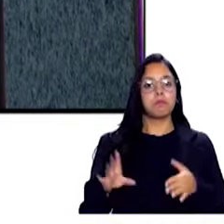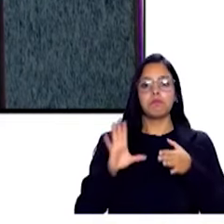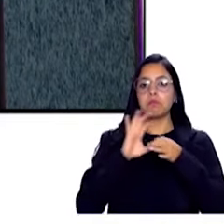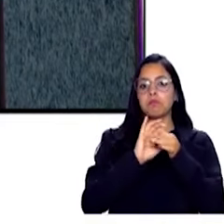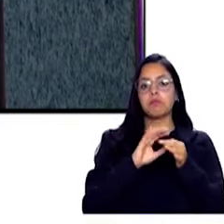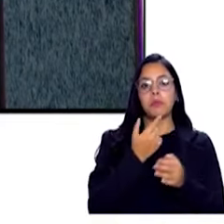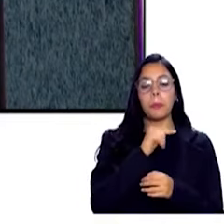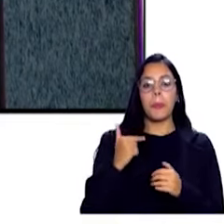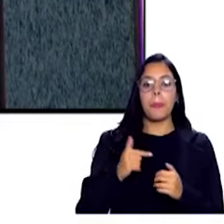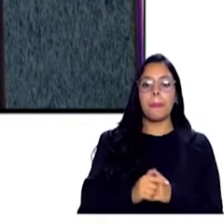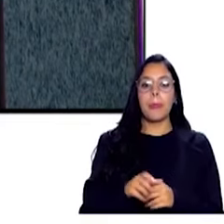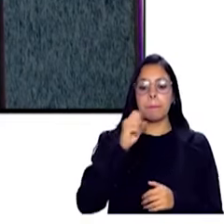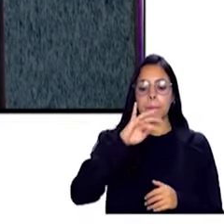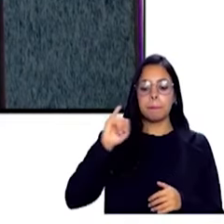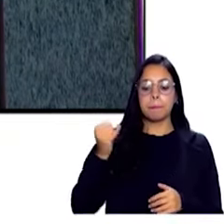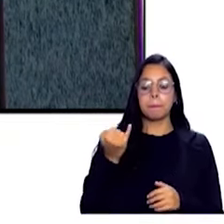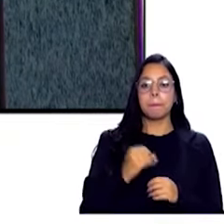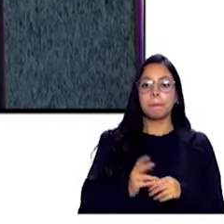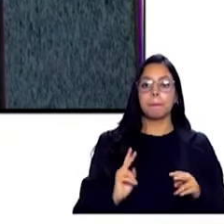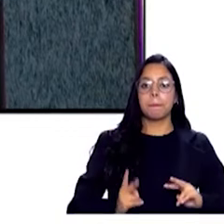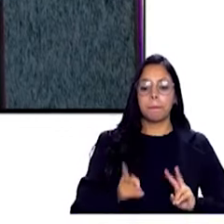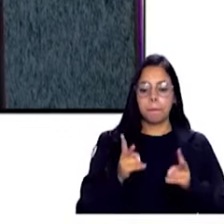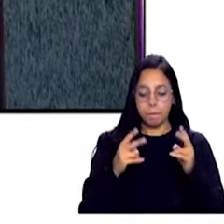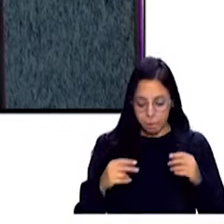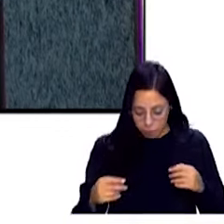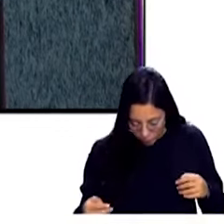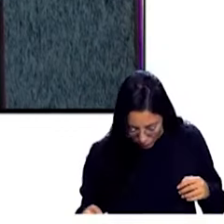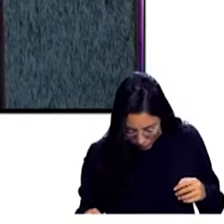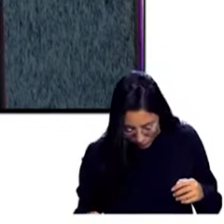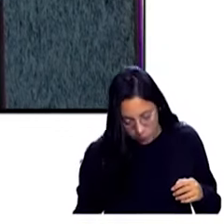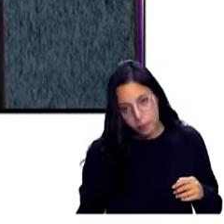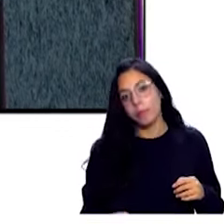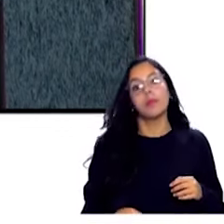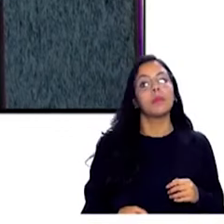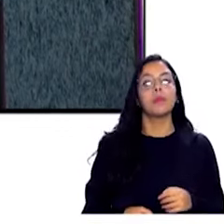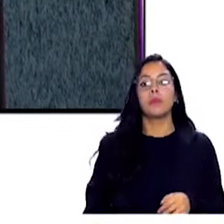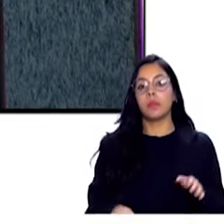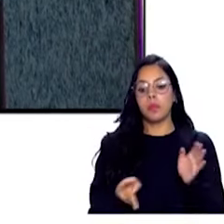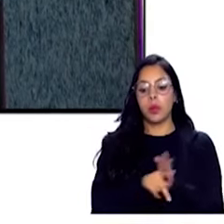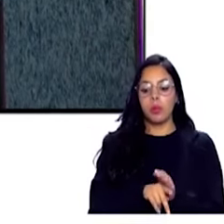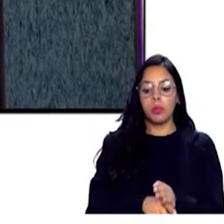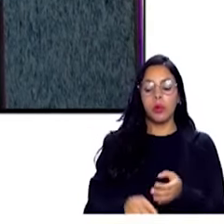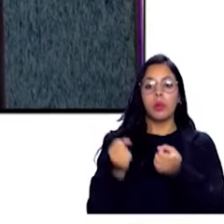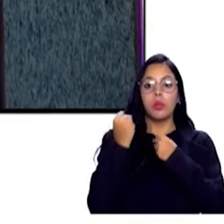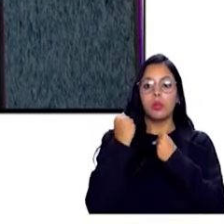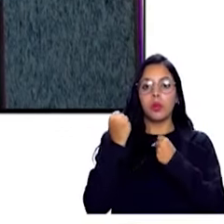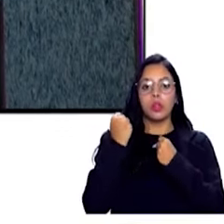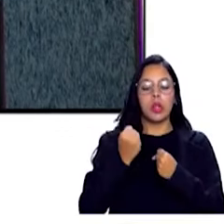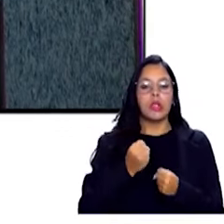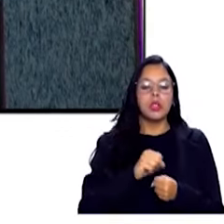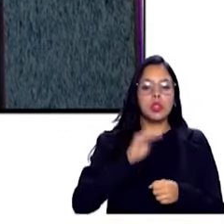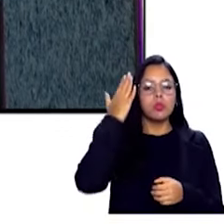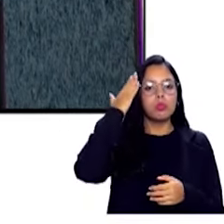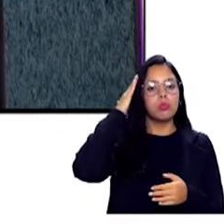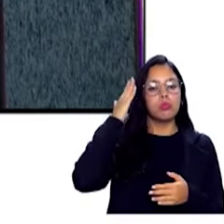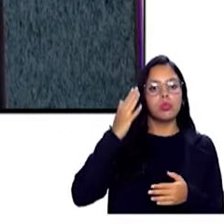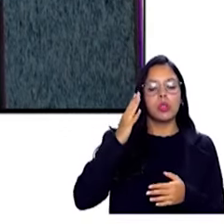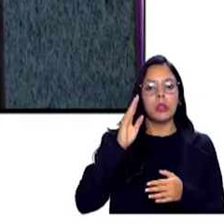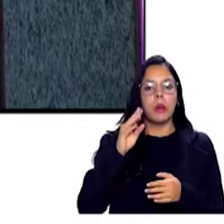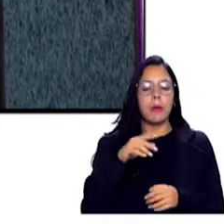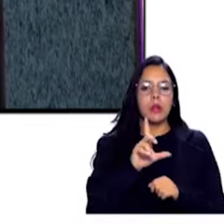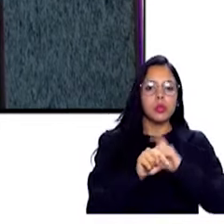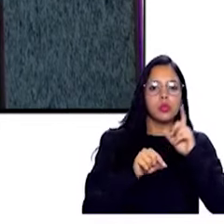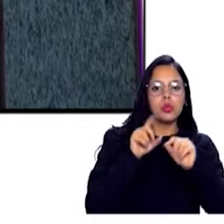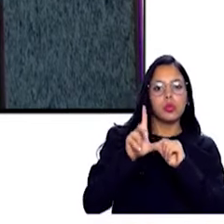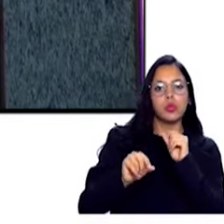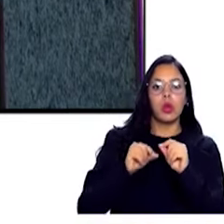o STJ continua com o poder de escolha da melhor interpretação ao escolher a melhor interpretação